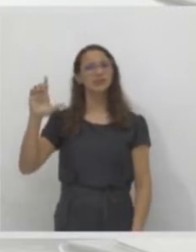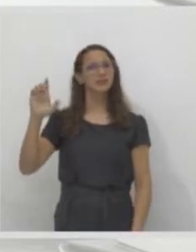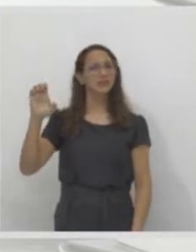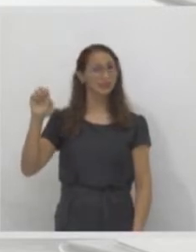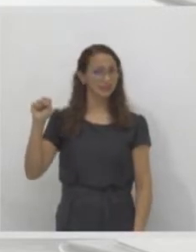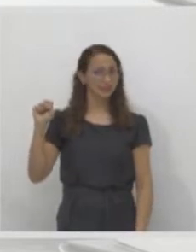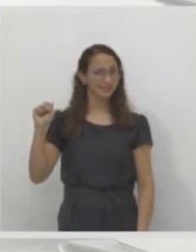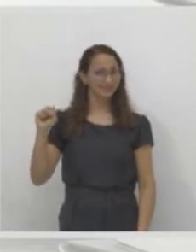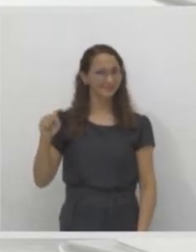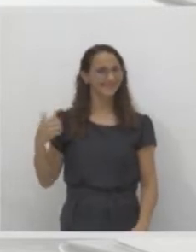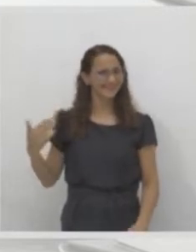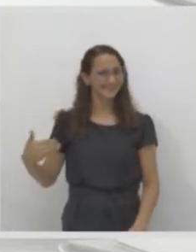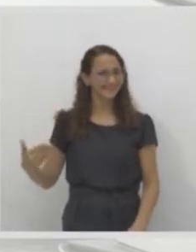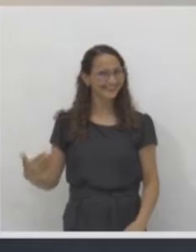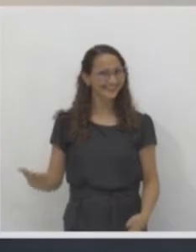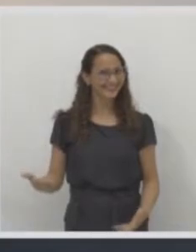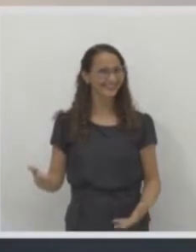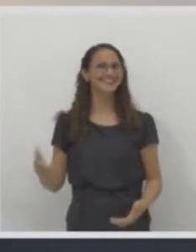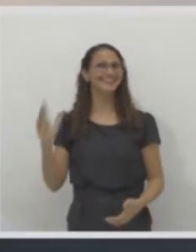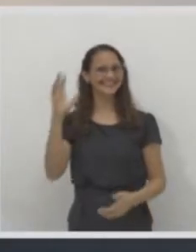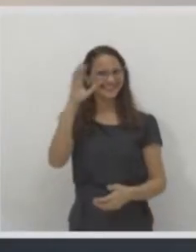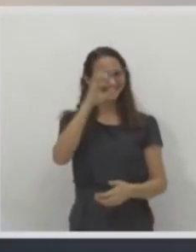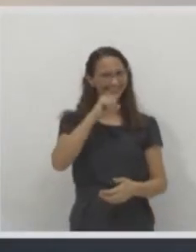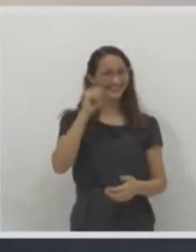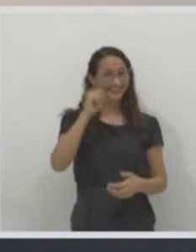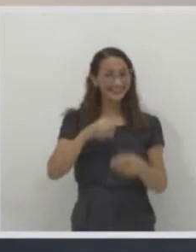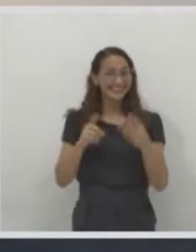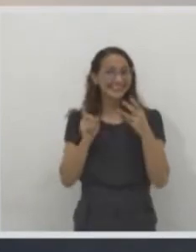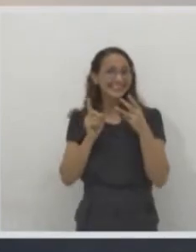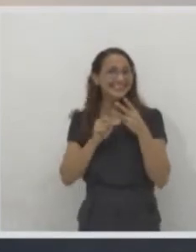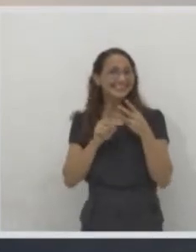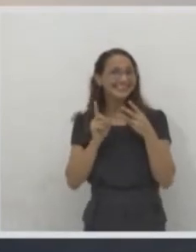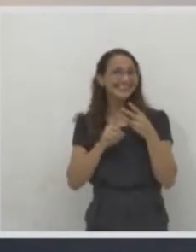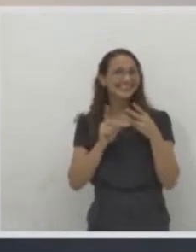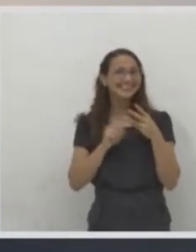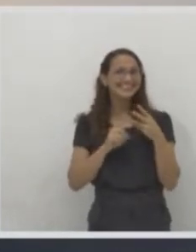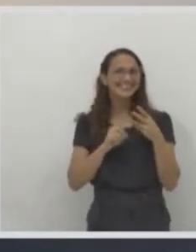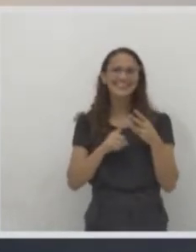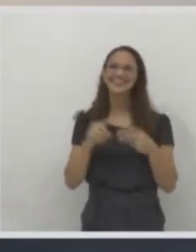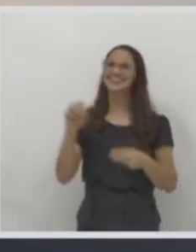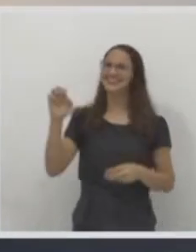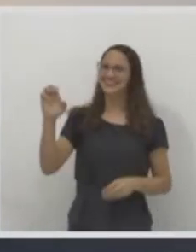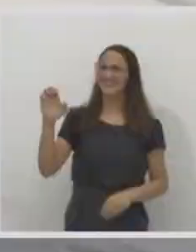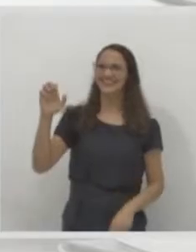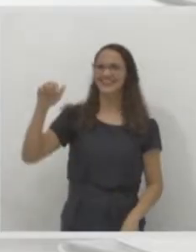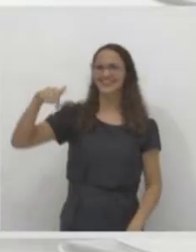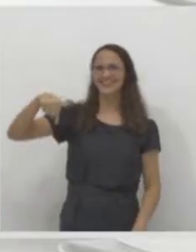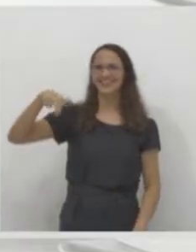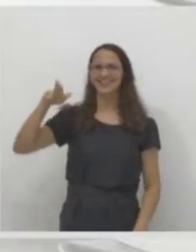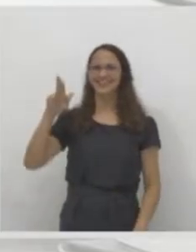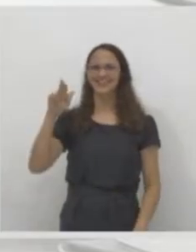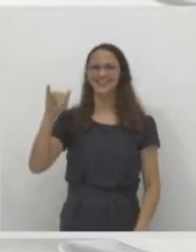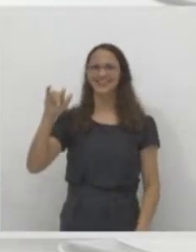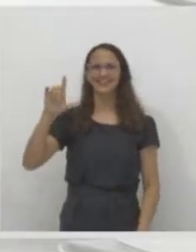Vamos continuando, porque ainda temos o triângulo equilátero. Olhem aqui para a tela.